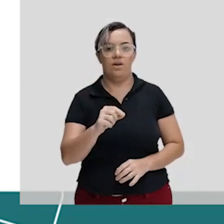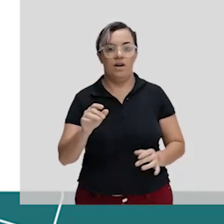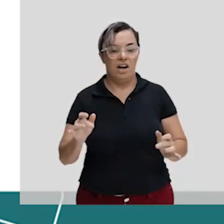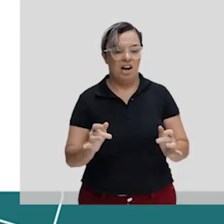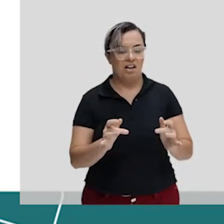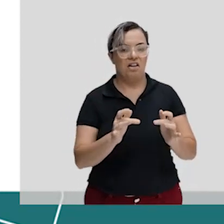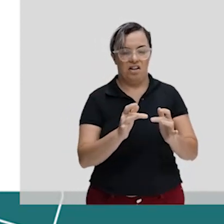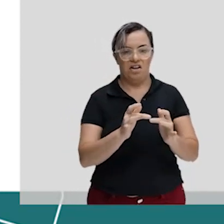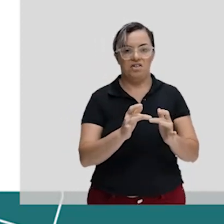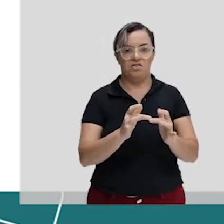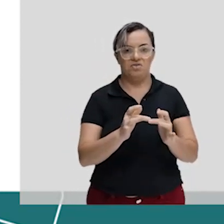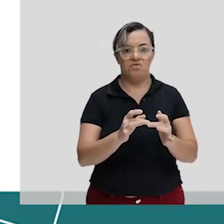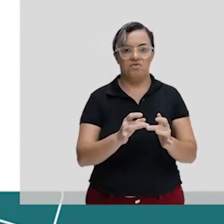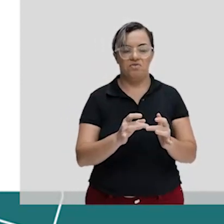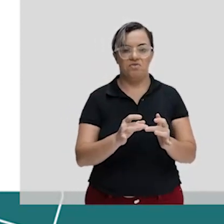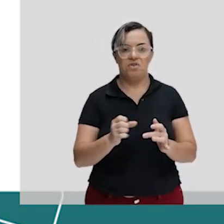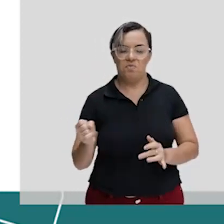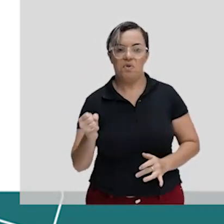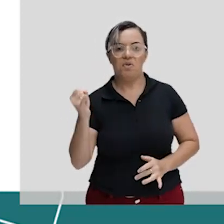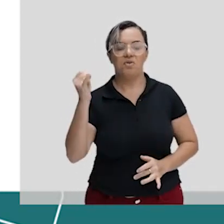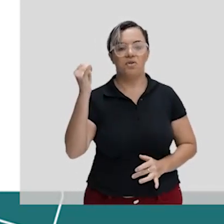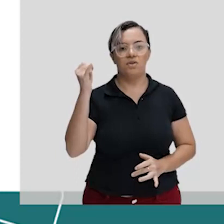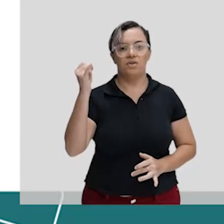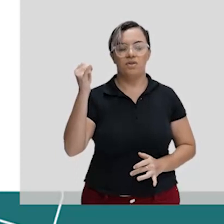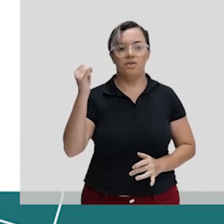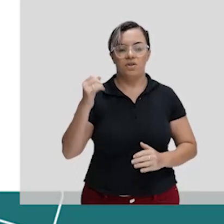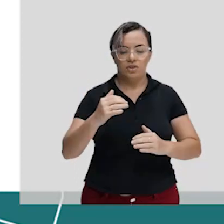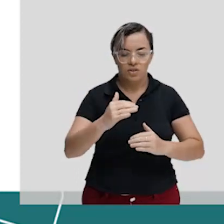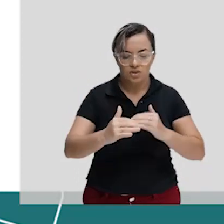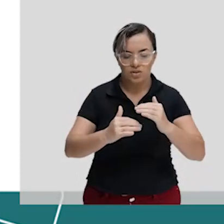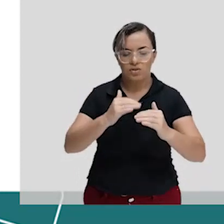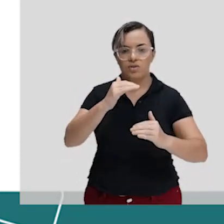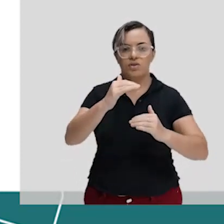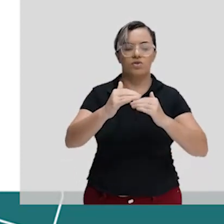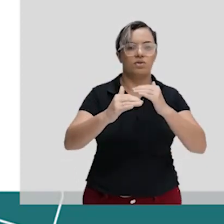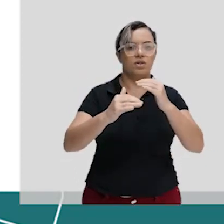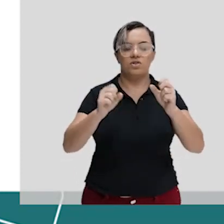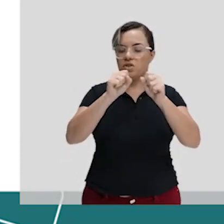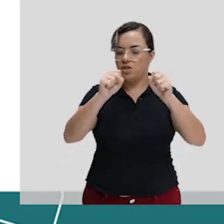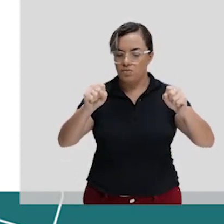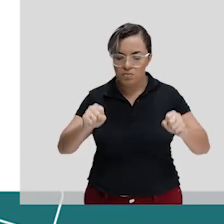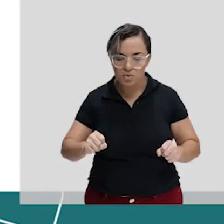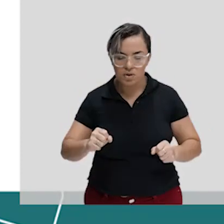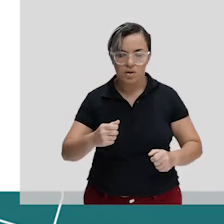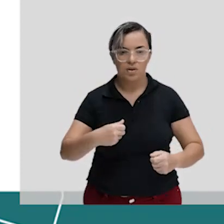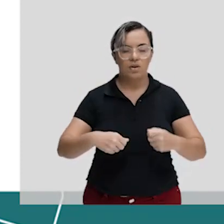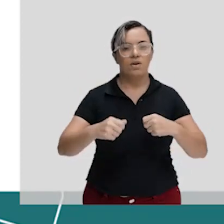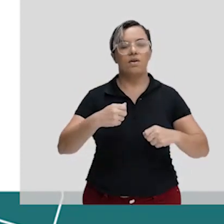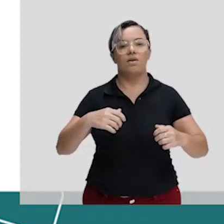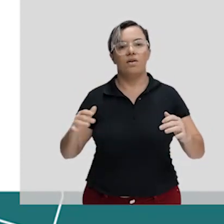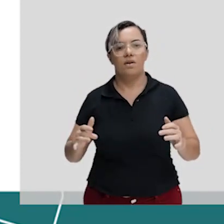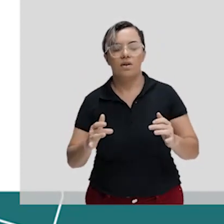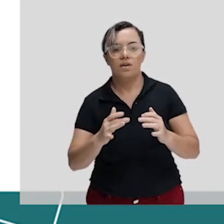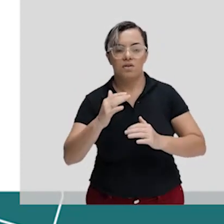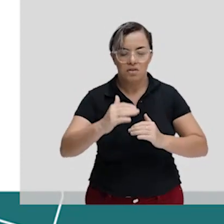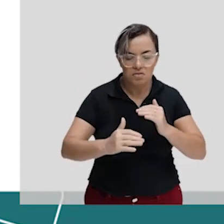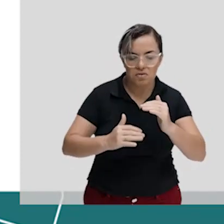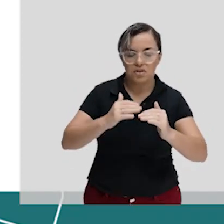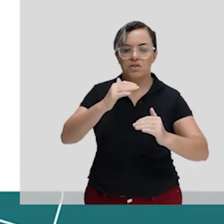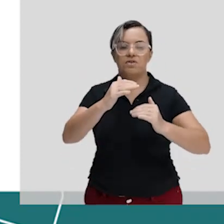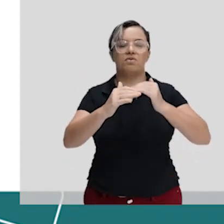clássico. Quando você olha para o mercantilismo inglês, nós estamos diante de um mercantilismo que vai